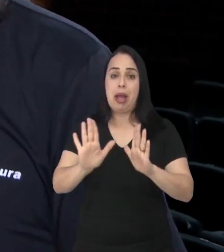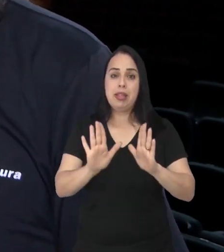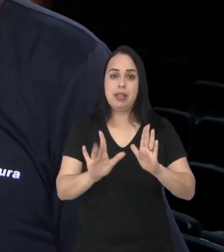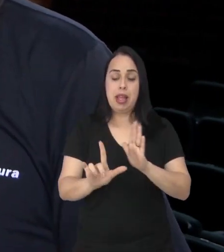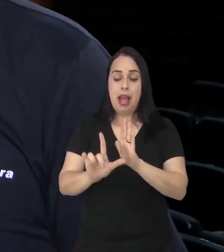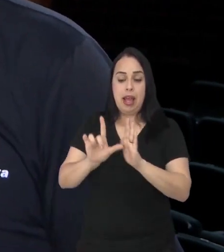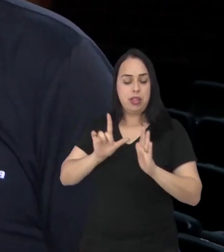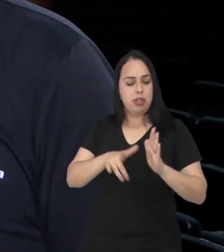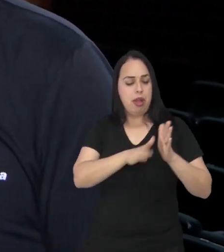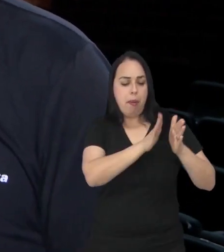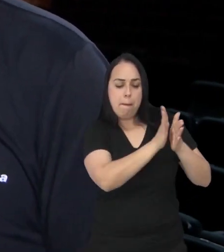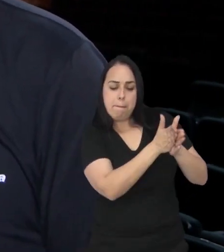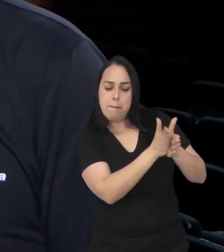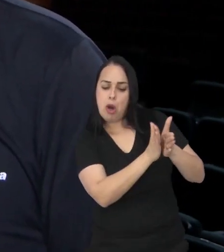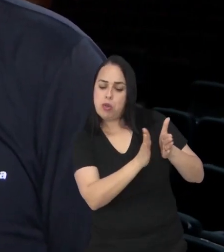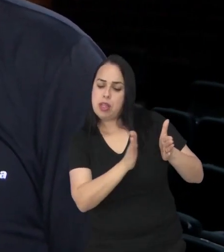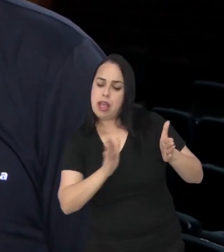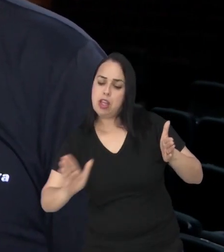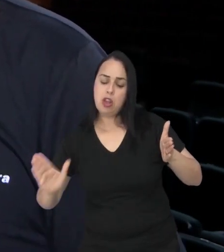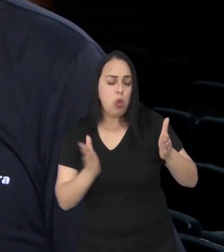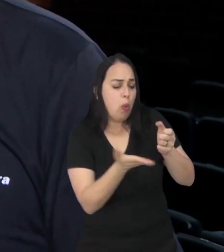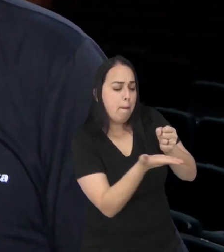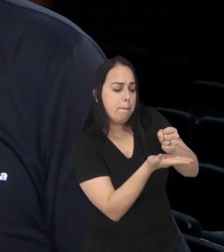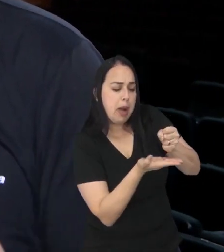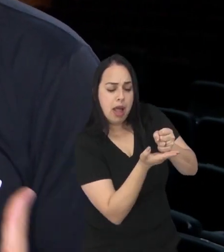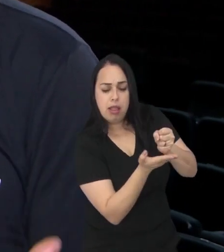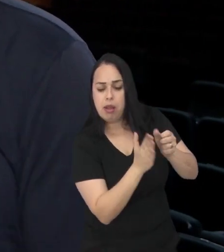um processo de montagem de um espetáculo, né,